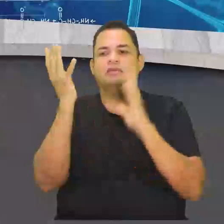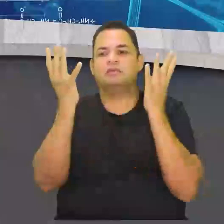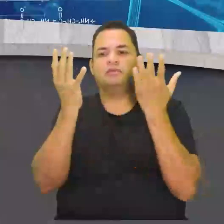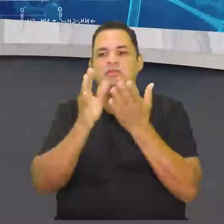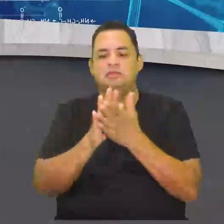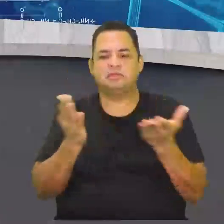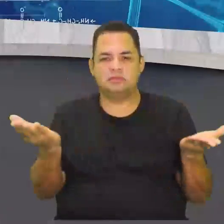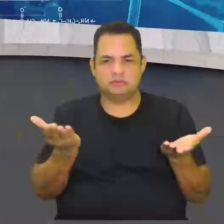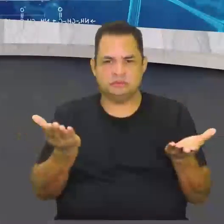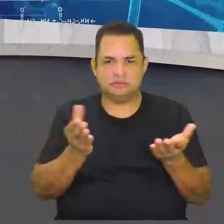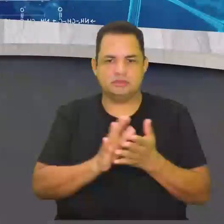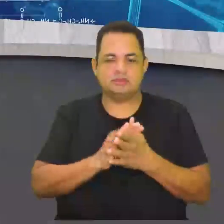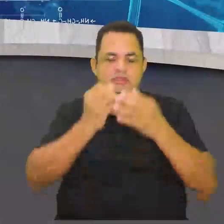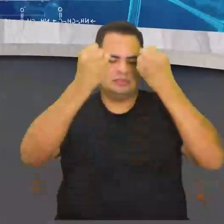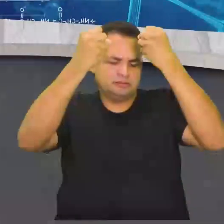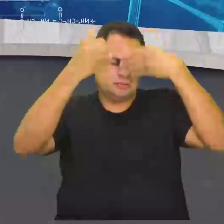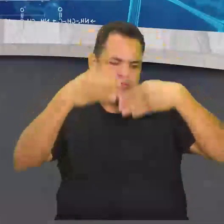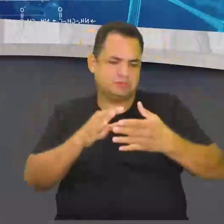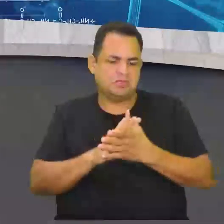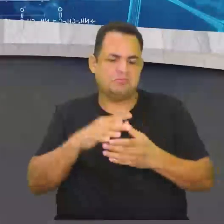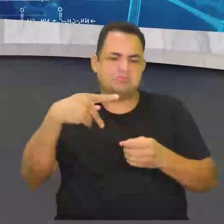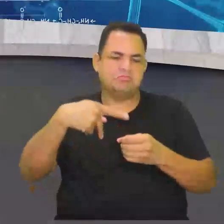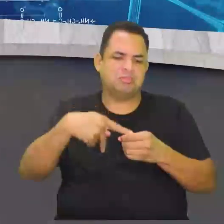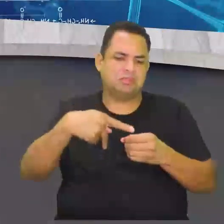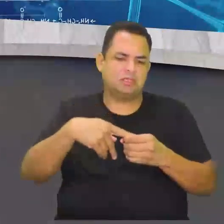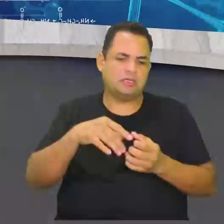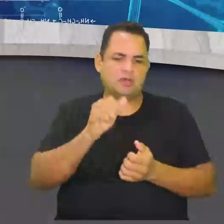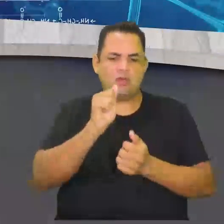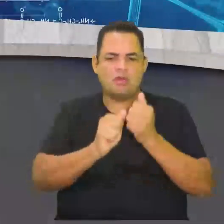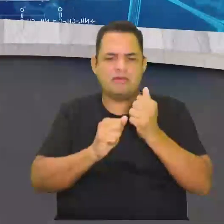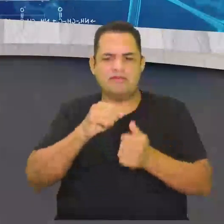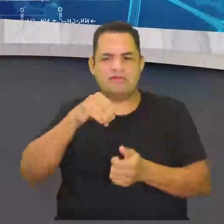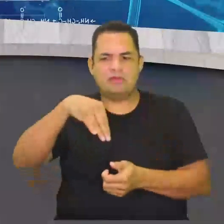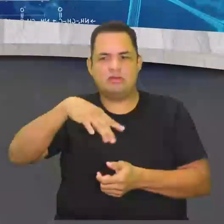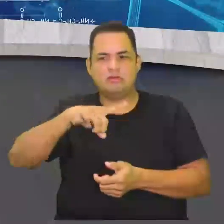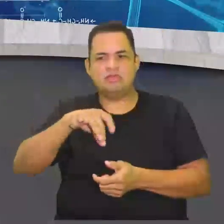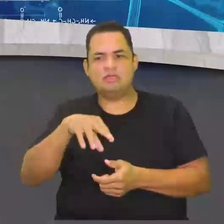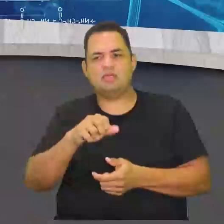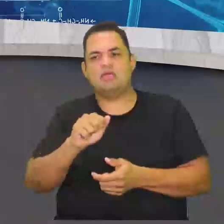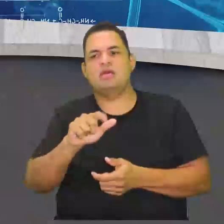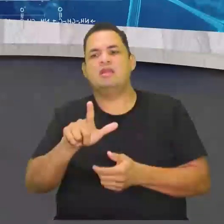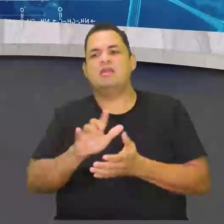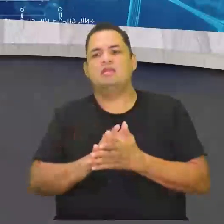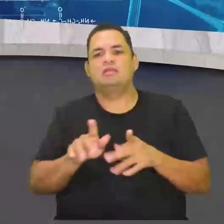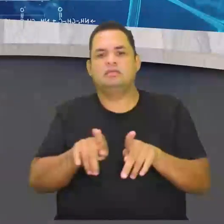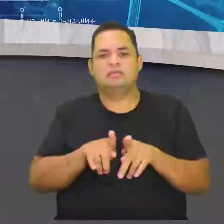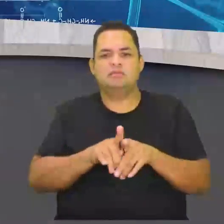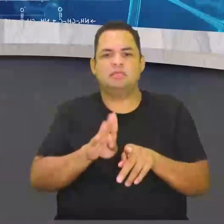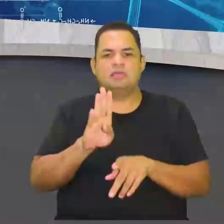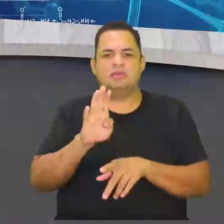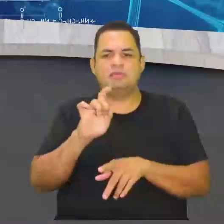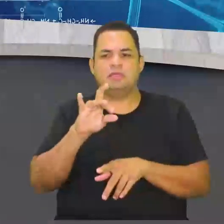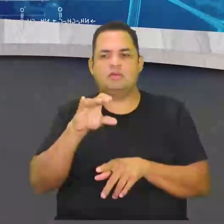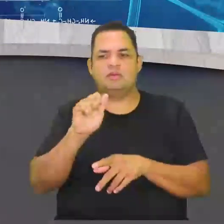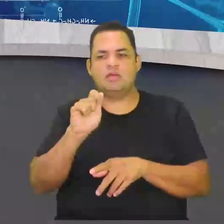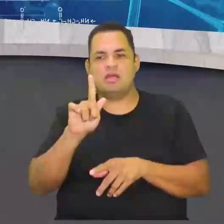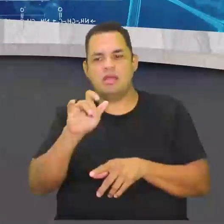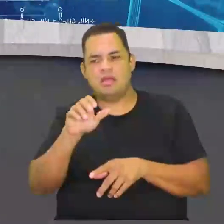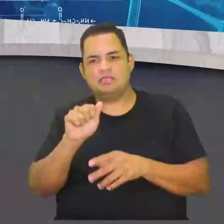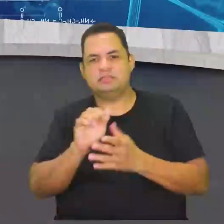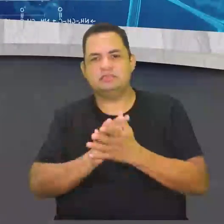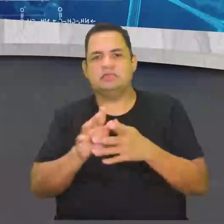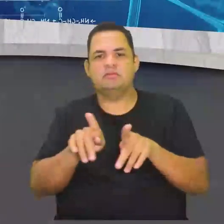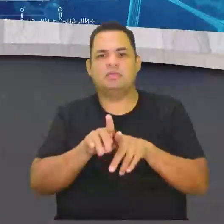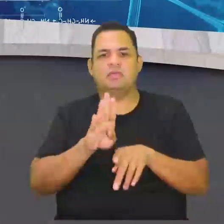já falou de petróleo, carvão mineral, falamos sobre biogás,